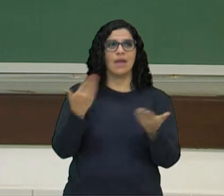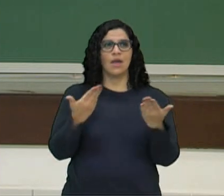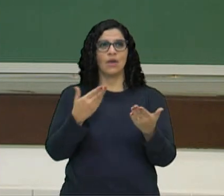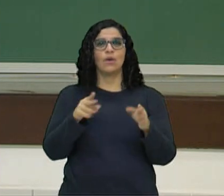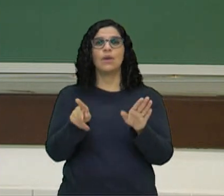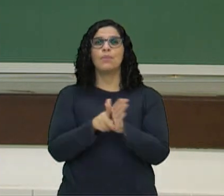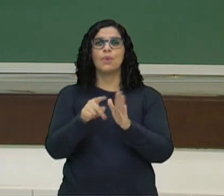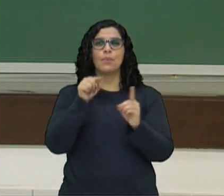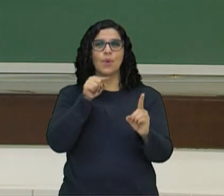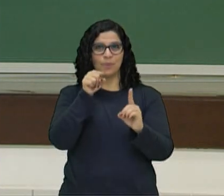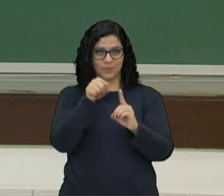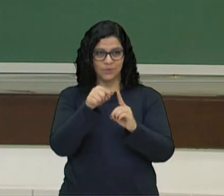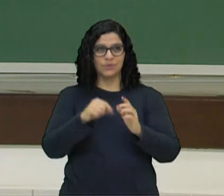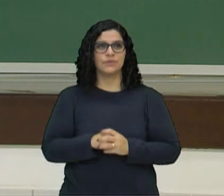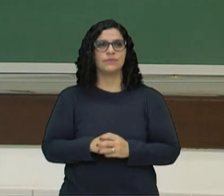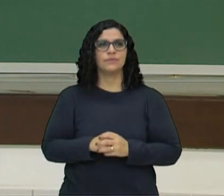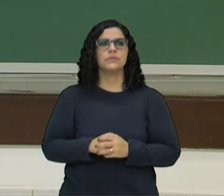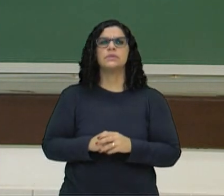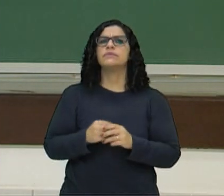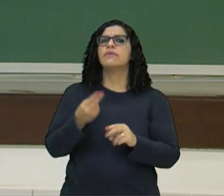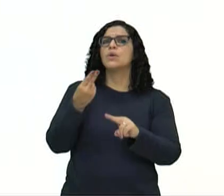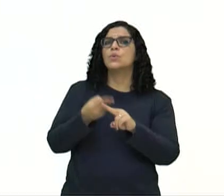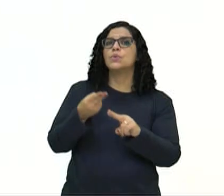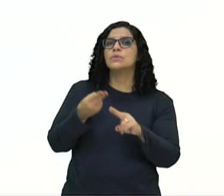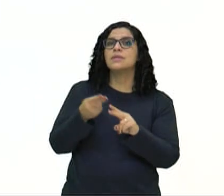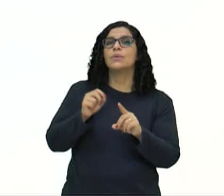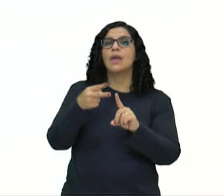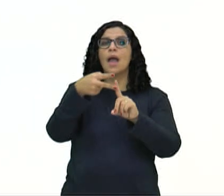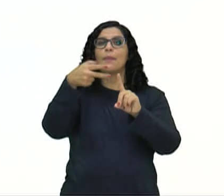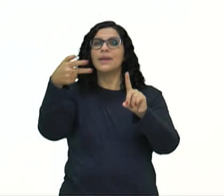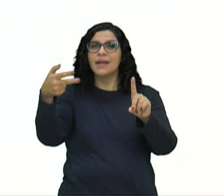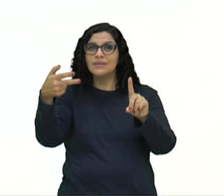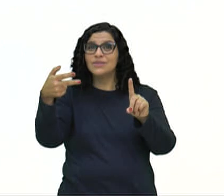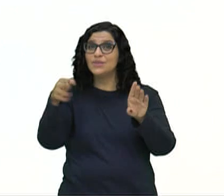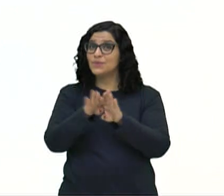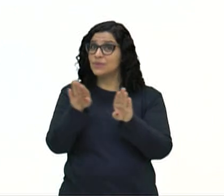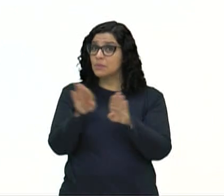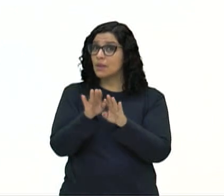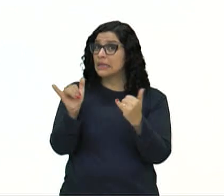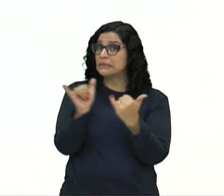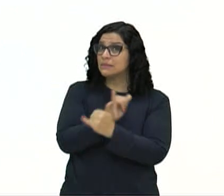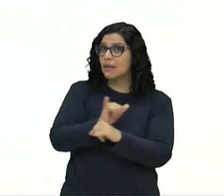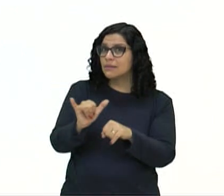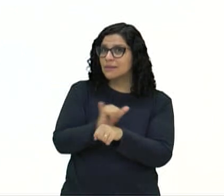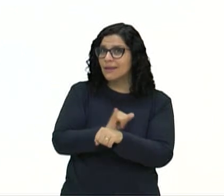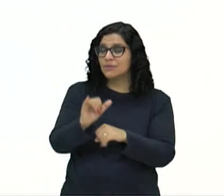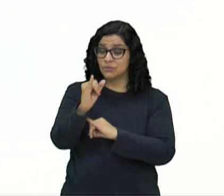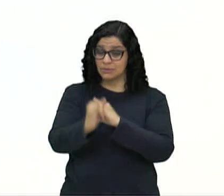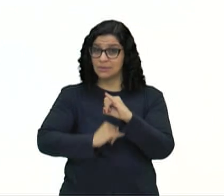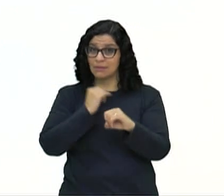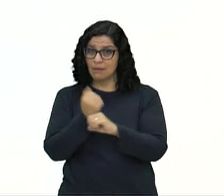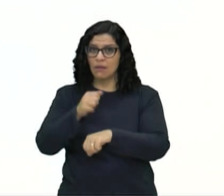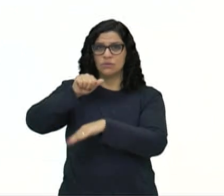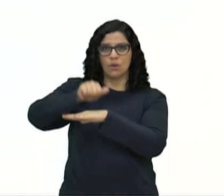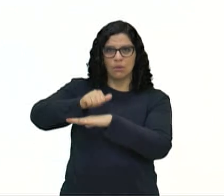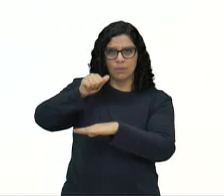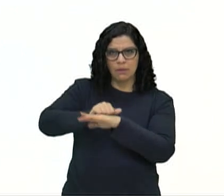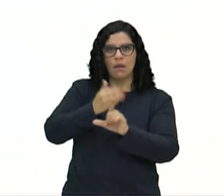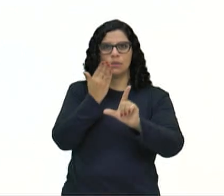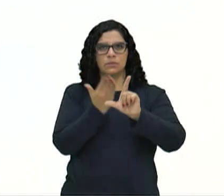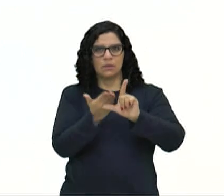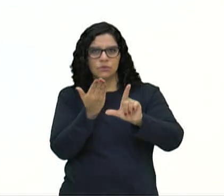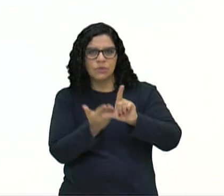lista de objetivos. Utilize os aplicativos e demais meios para tirar as dúvidas. Aulas Paraná, o